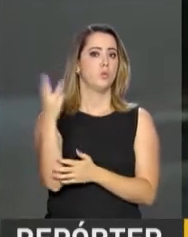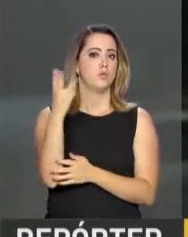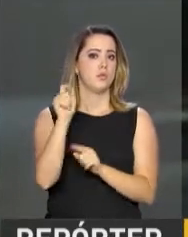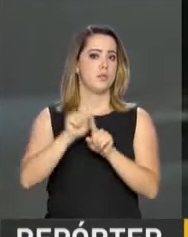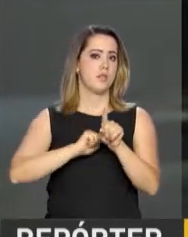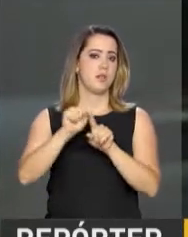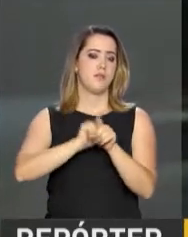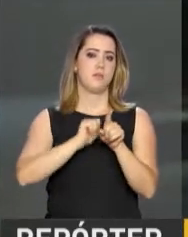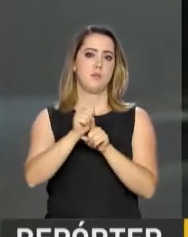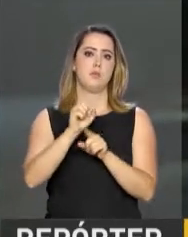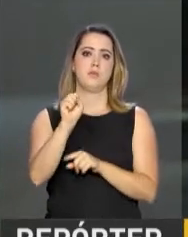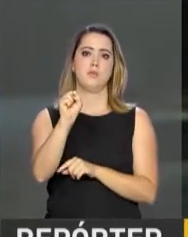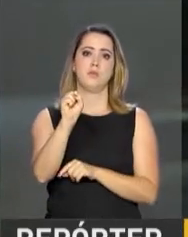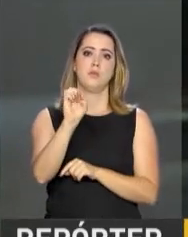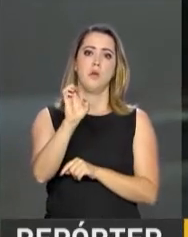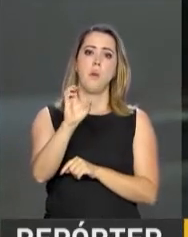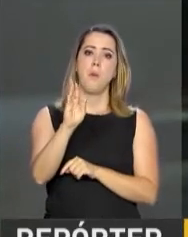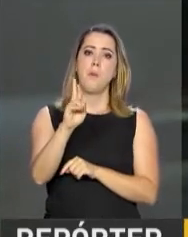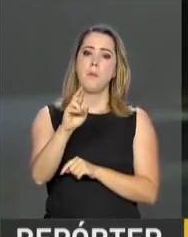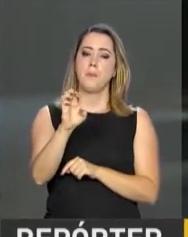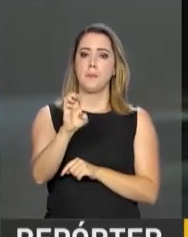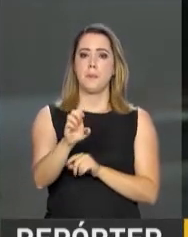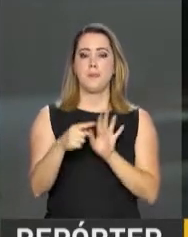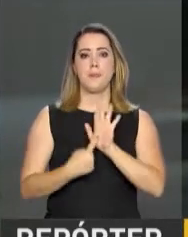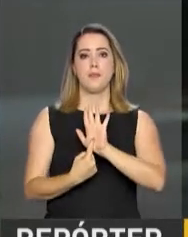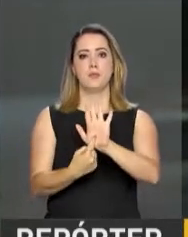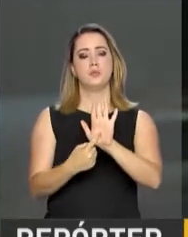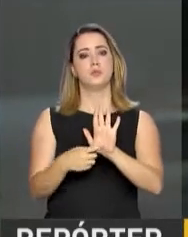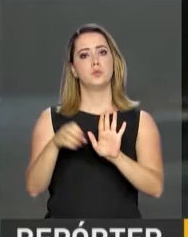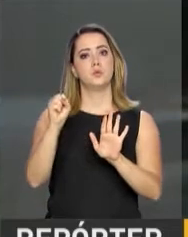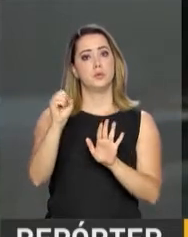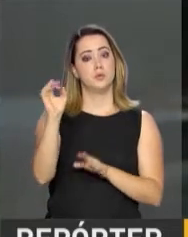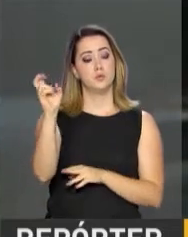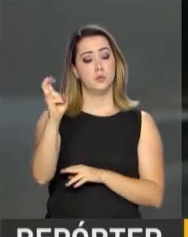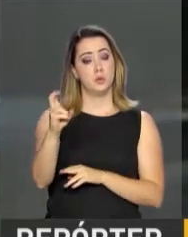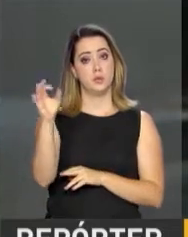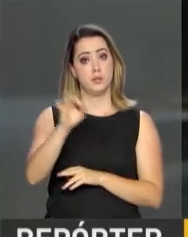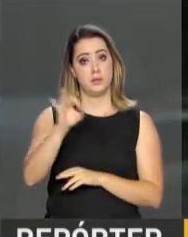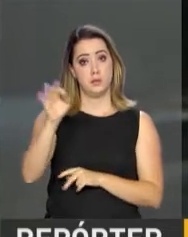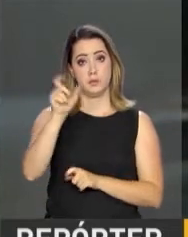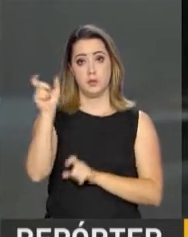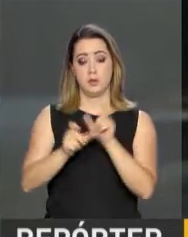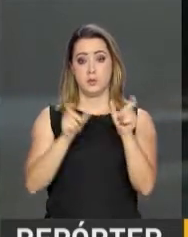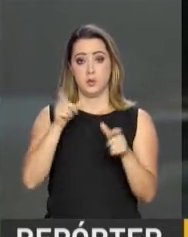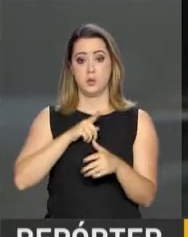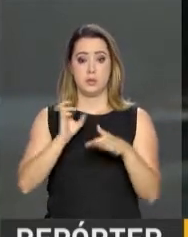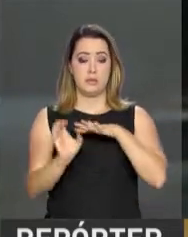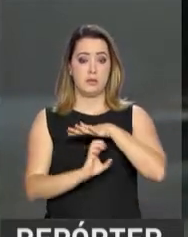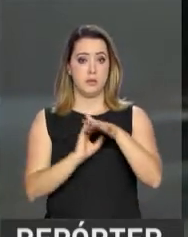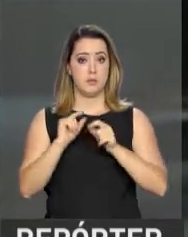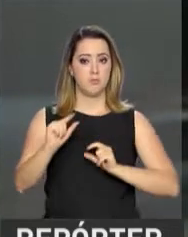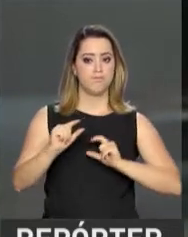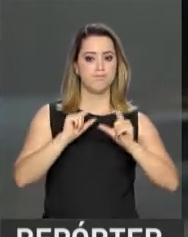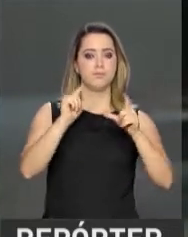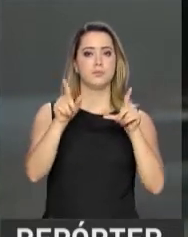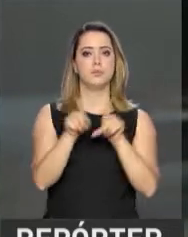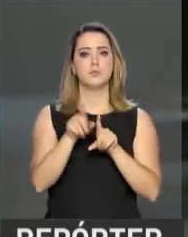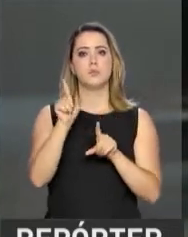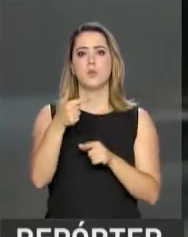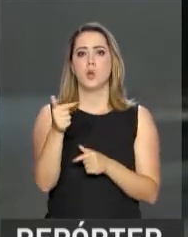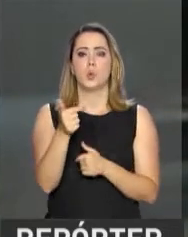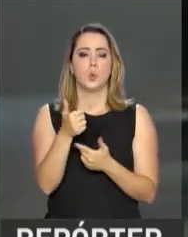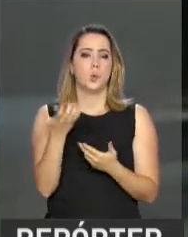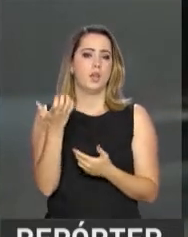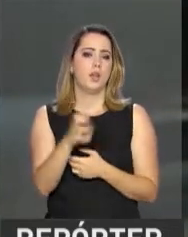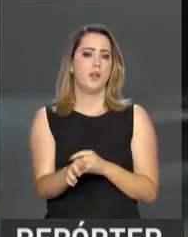pelo sebrae apontou que 85 por cento dos empresários donos de micro e pequenas empresas não